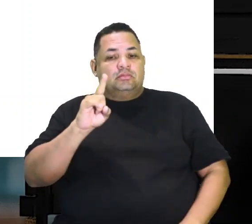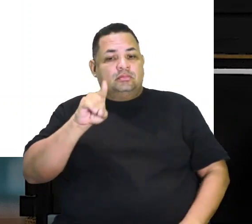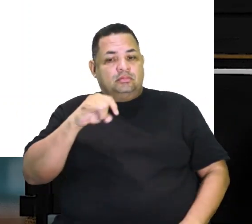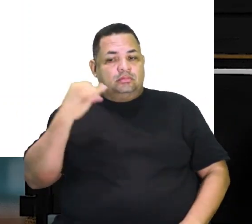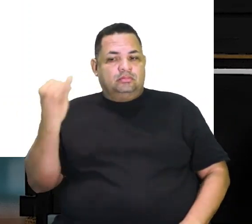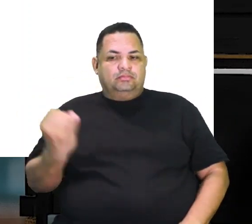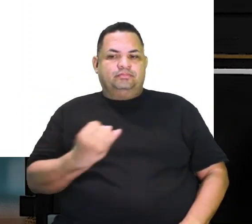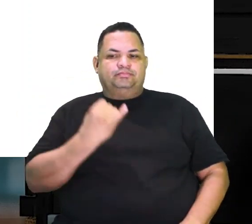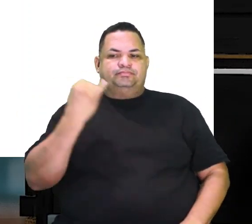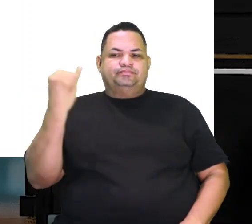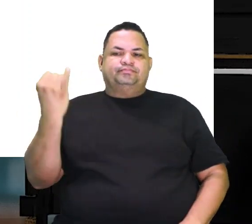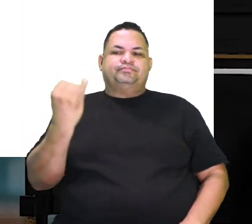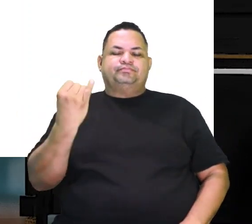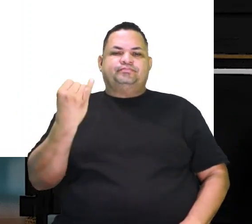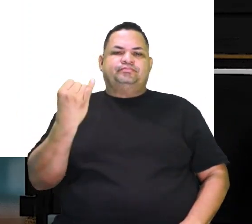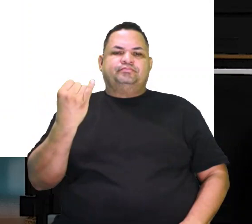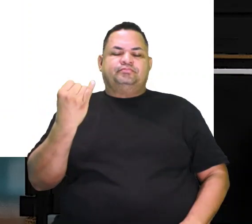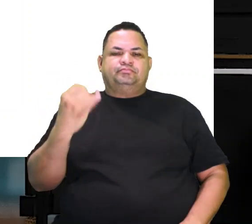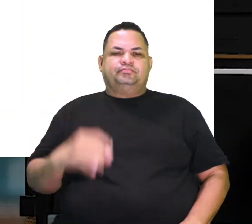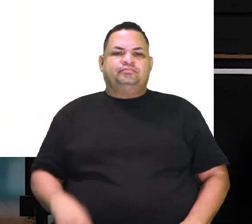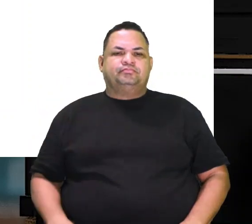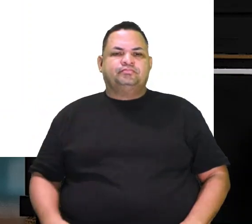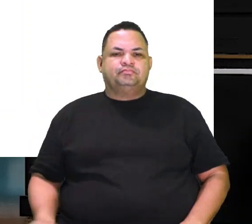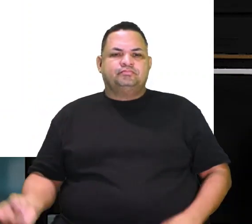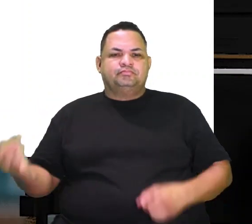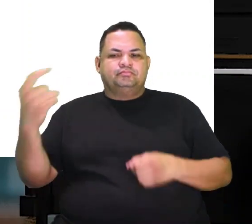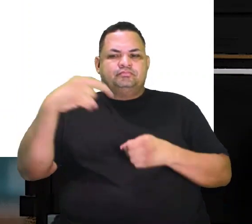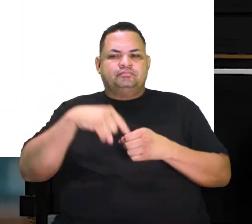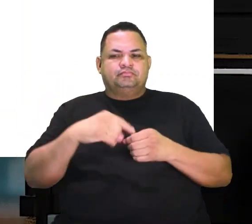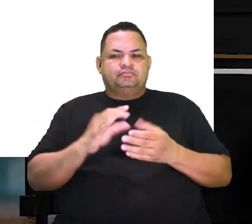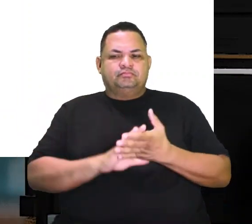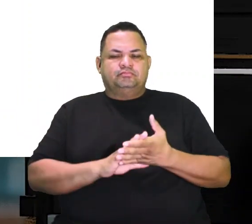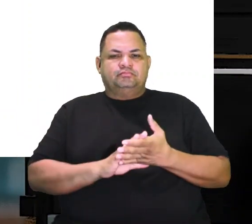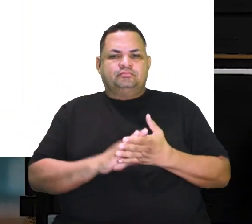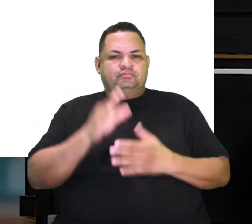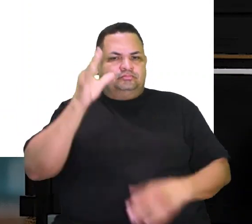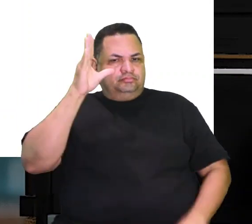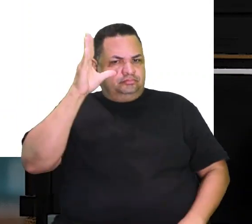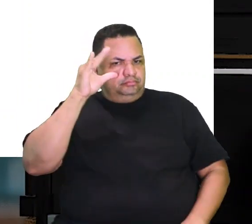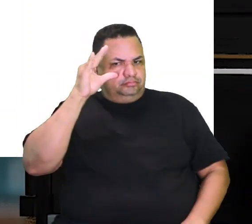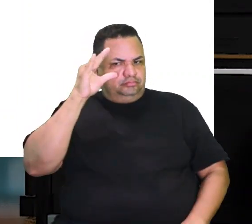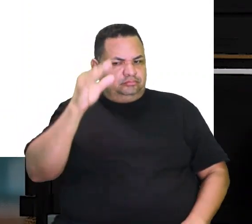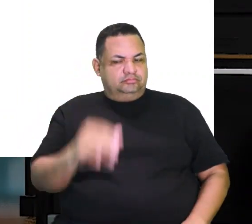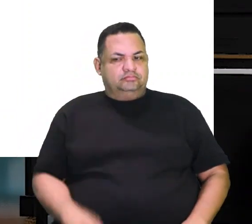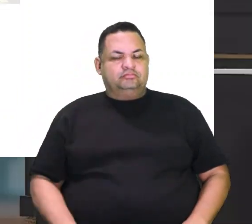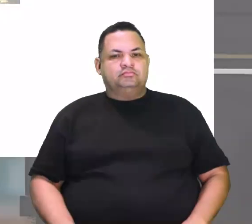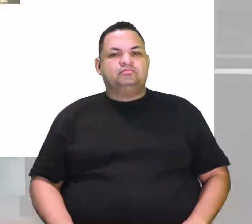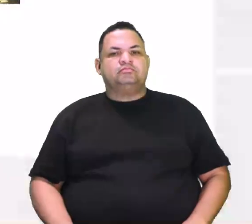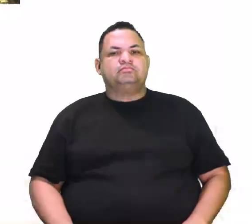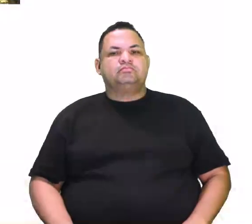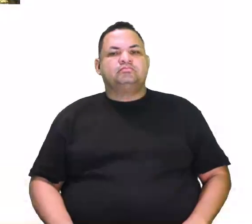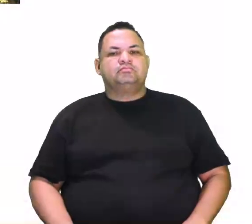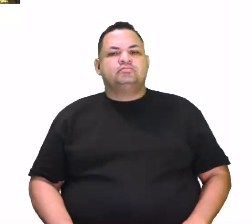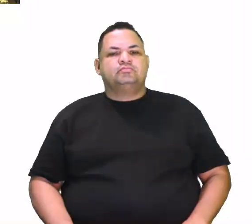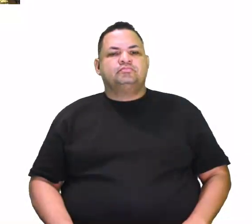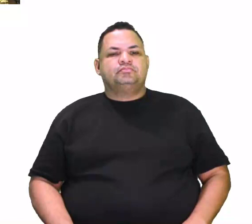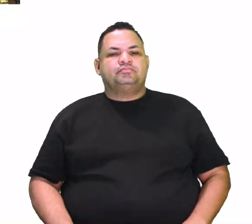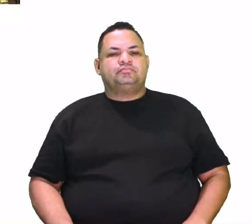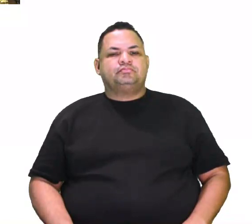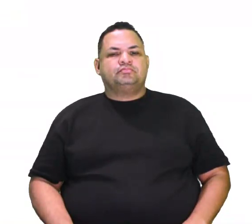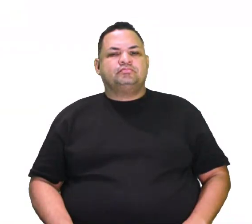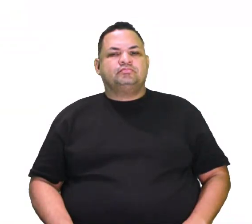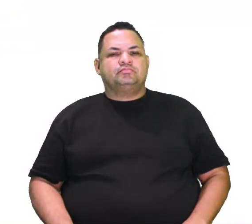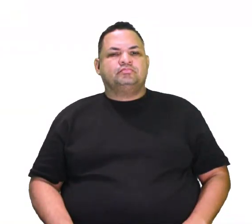e tudo isso é muito rico, né? E nós temos que valorizar a nossa cultura e a do outro. Voltando aqui, vamos para uma